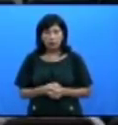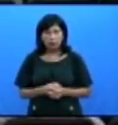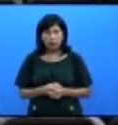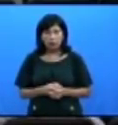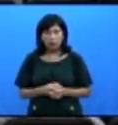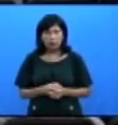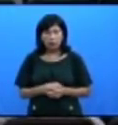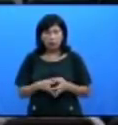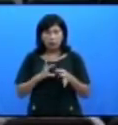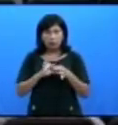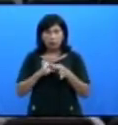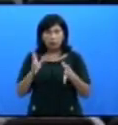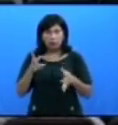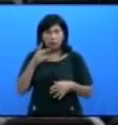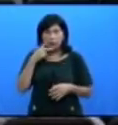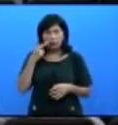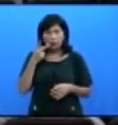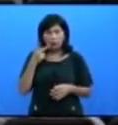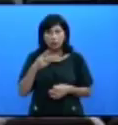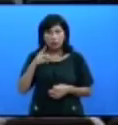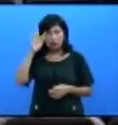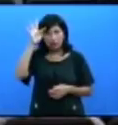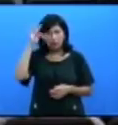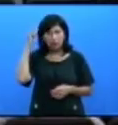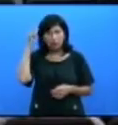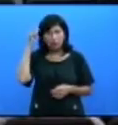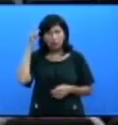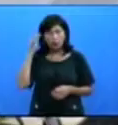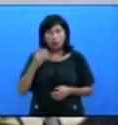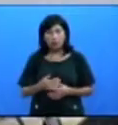Com a palavra, a nossa vereadora Edna Flor.